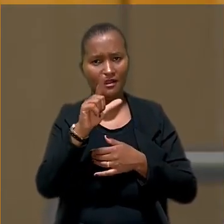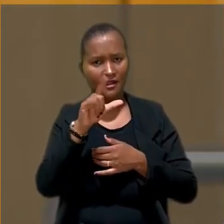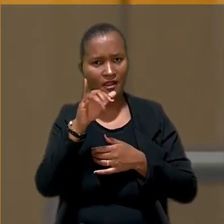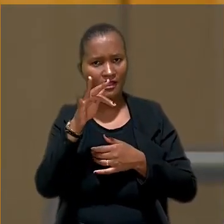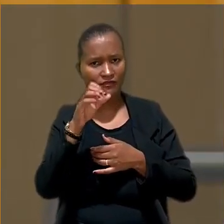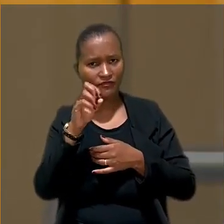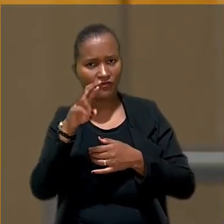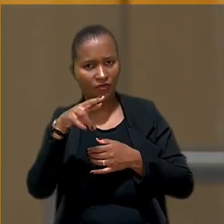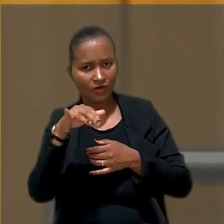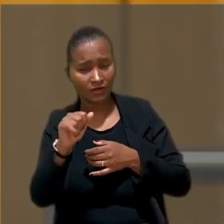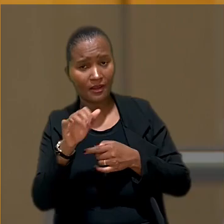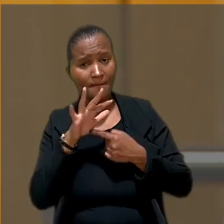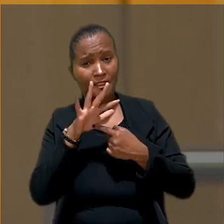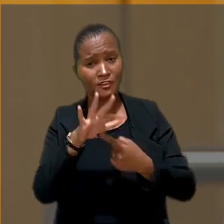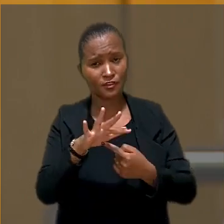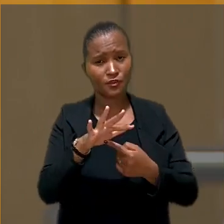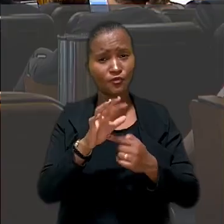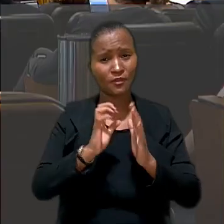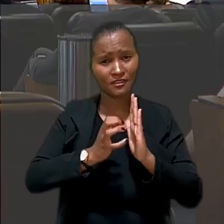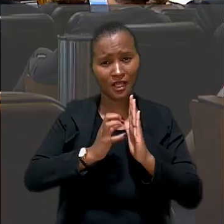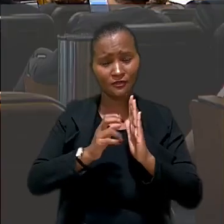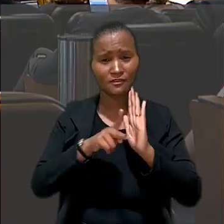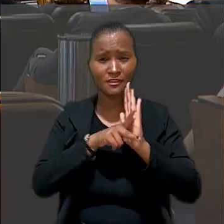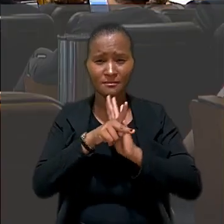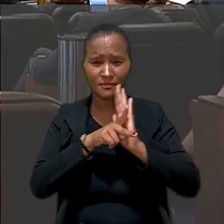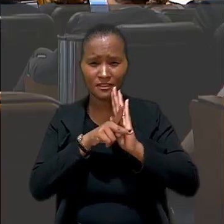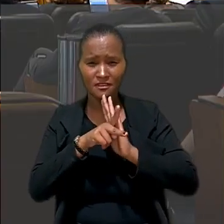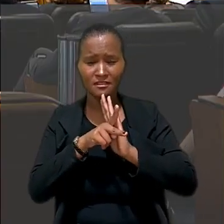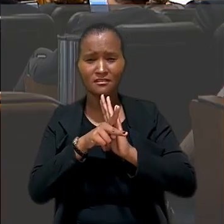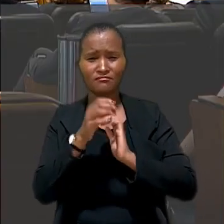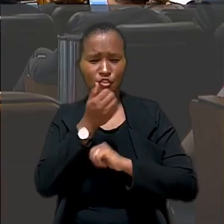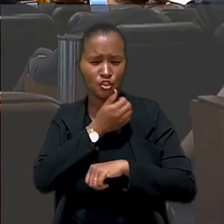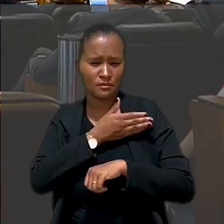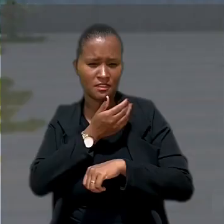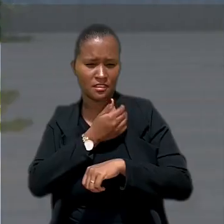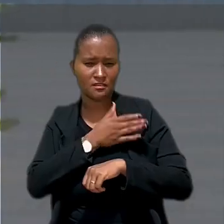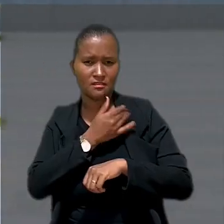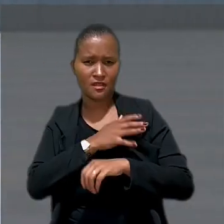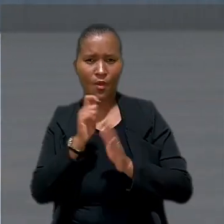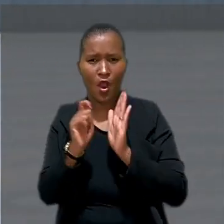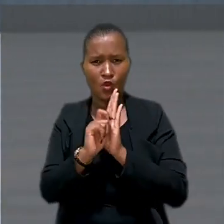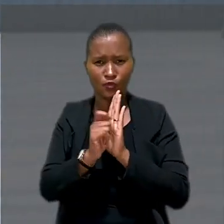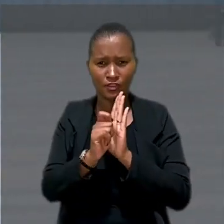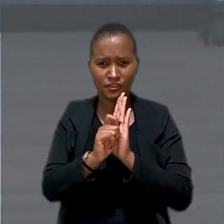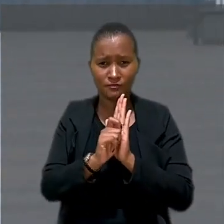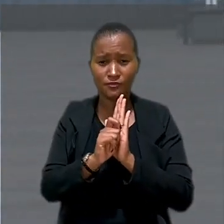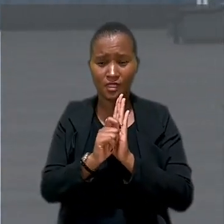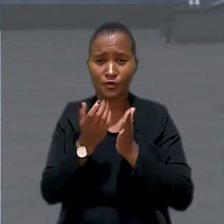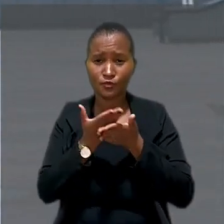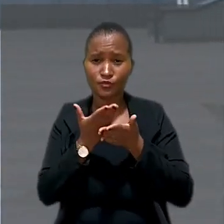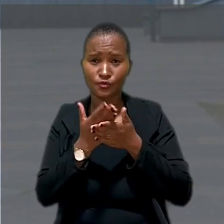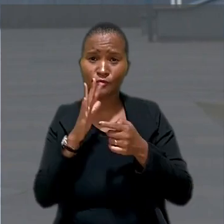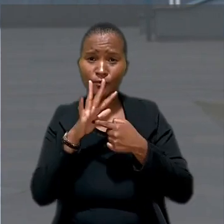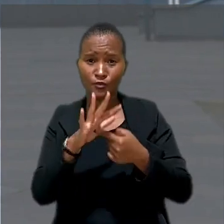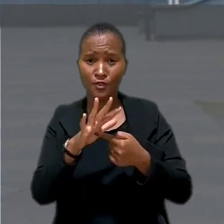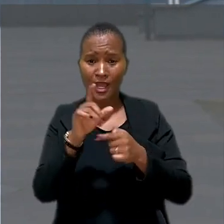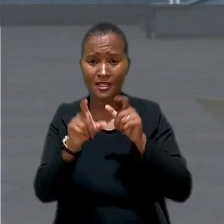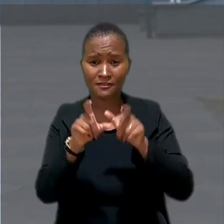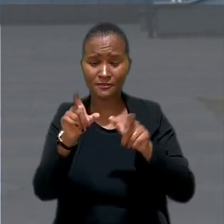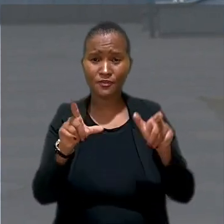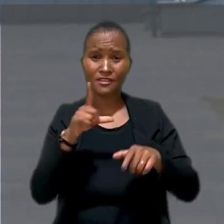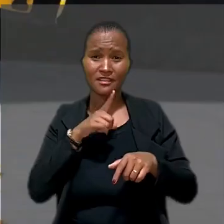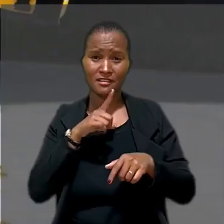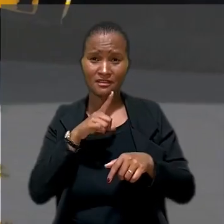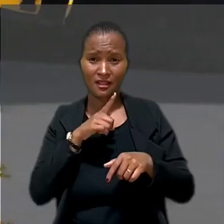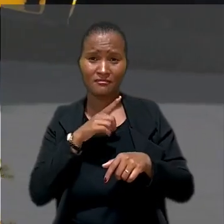Califórnia, apresentou dados da pesquisa Discriminação Algorítmica. O estudo constatou que as pessoas que obtêm